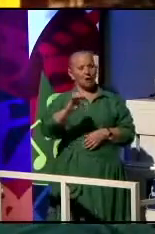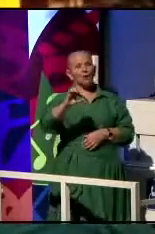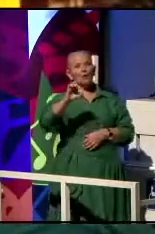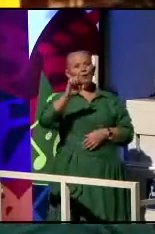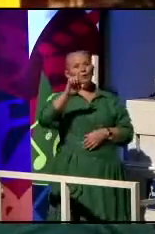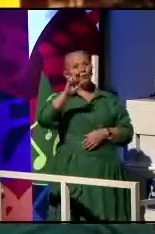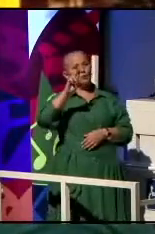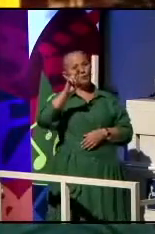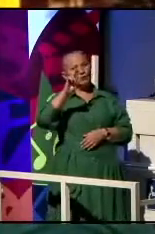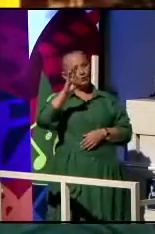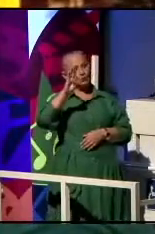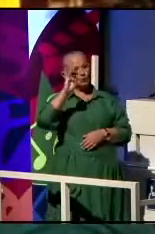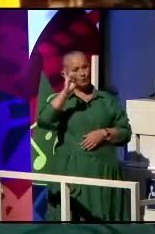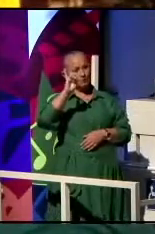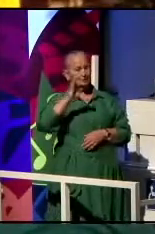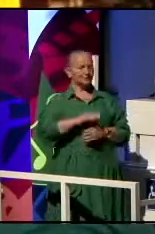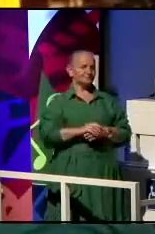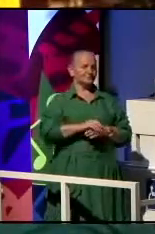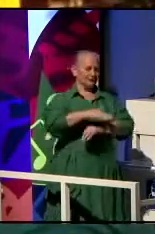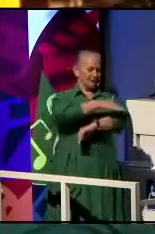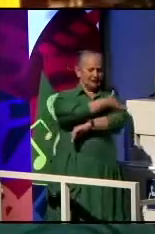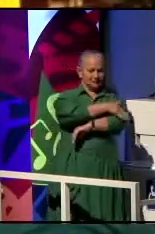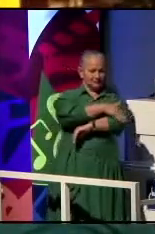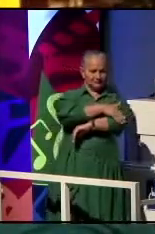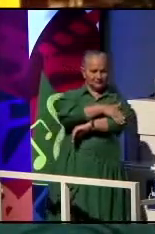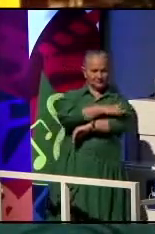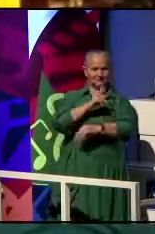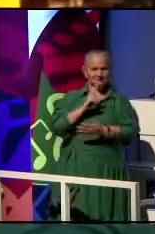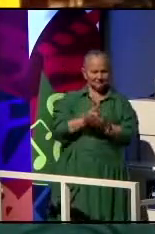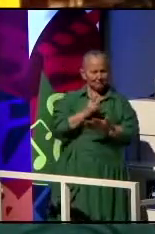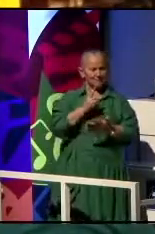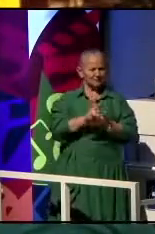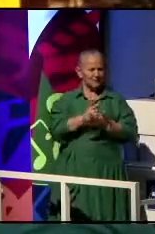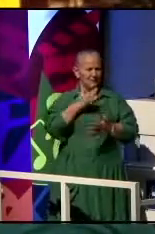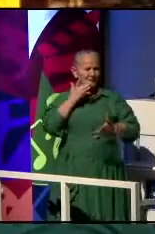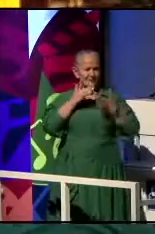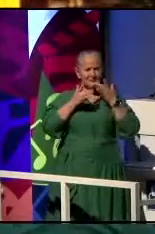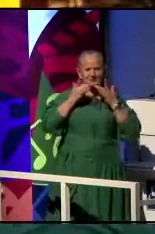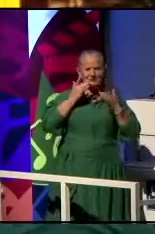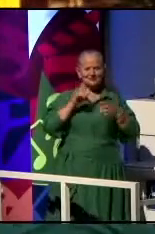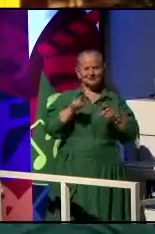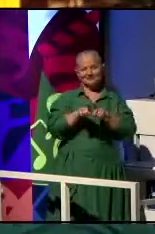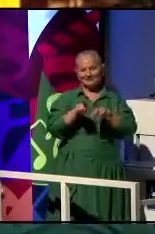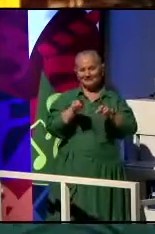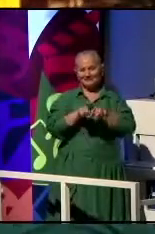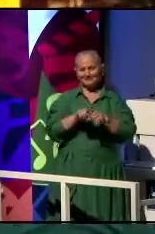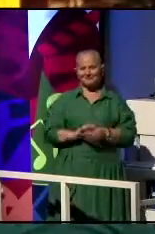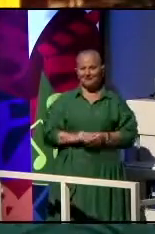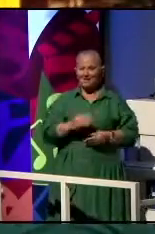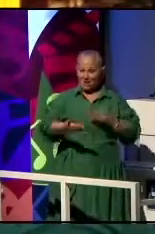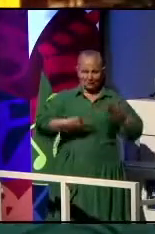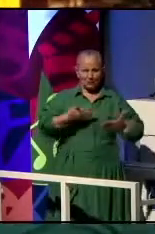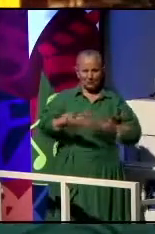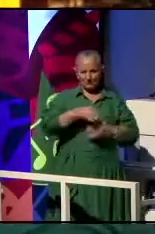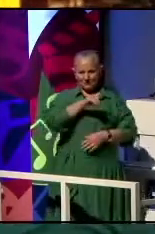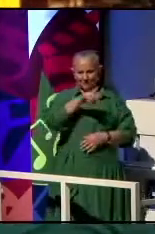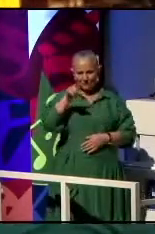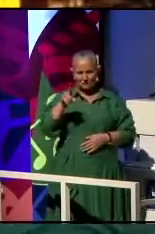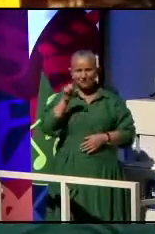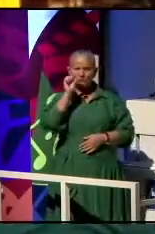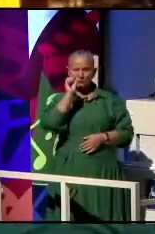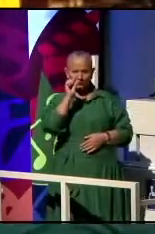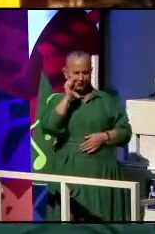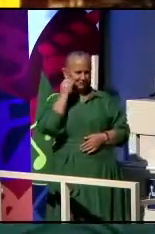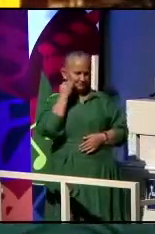até hoje, e na minha vida acadêmica, graduação, pós-graduação. Então, eu vim compartilhar com vocês um pouco dessa minha